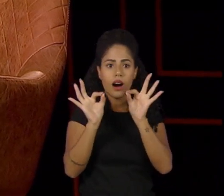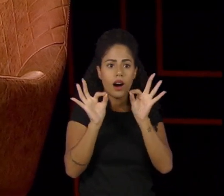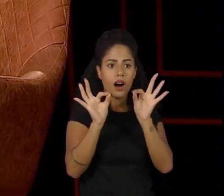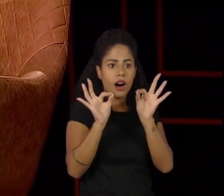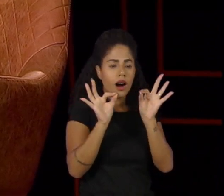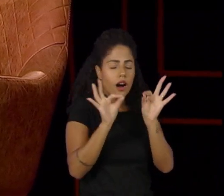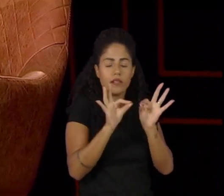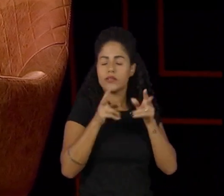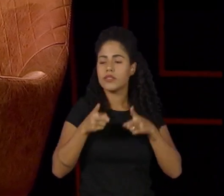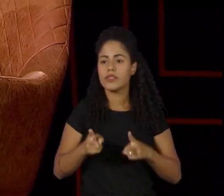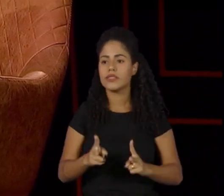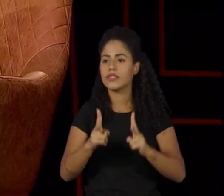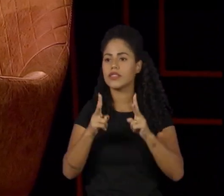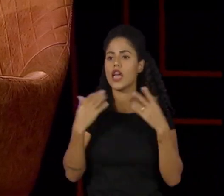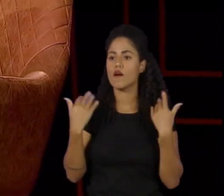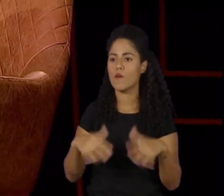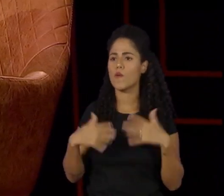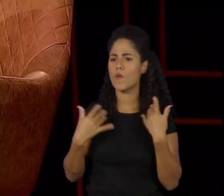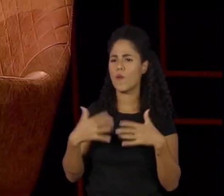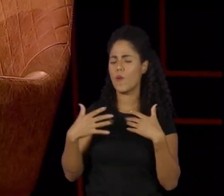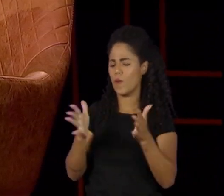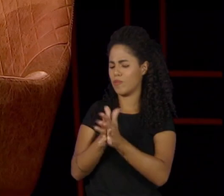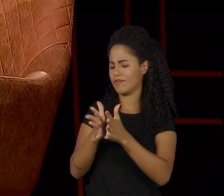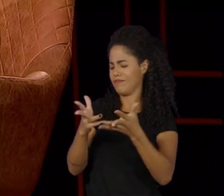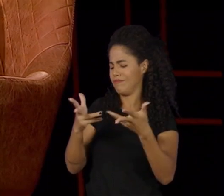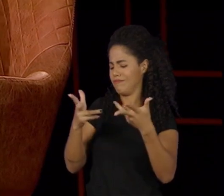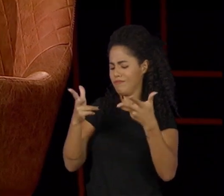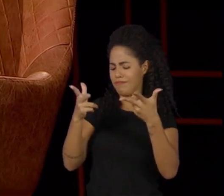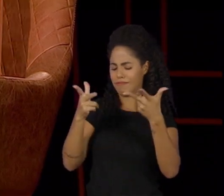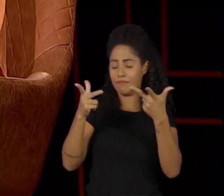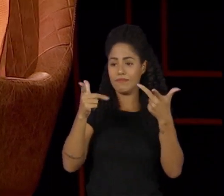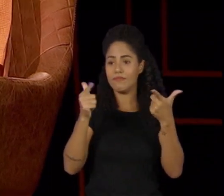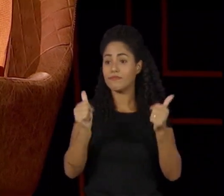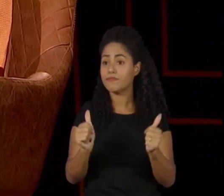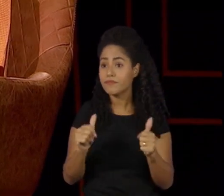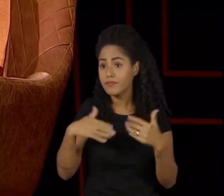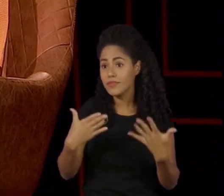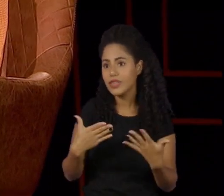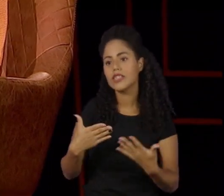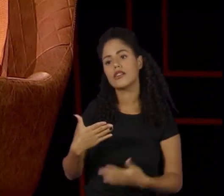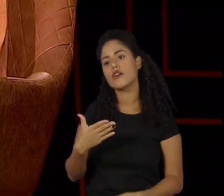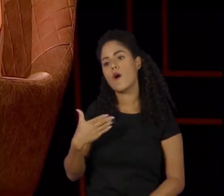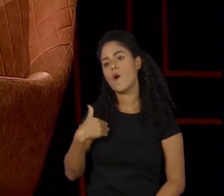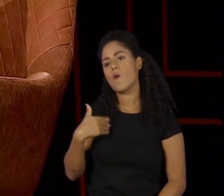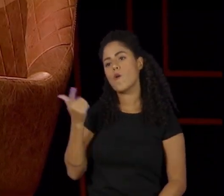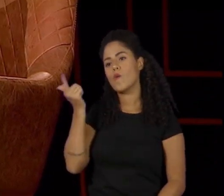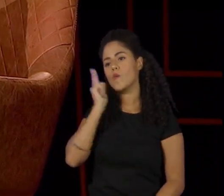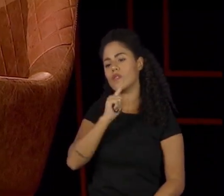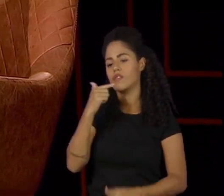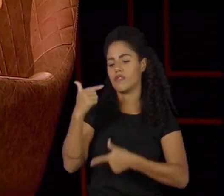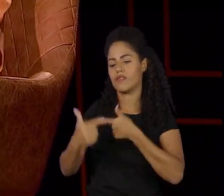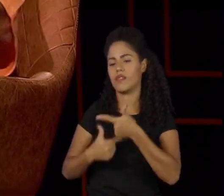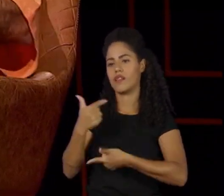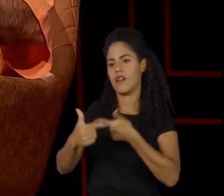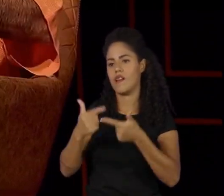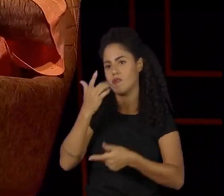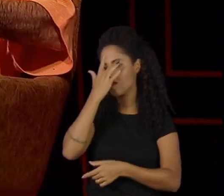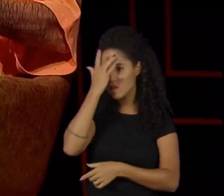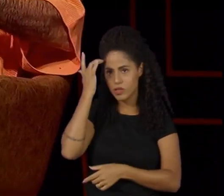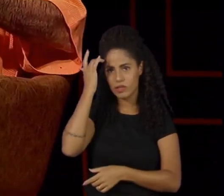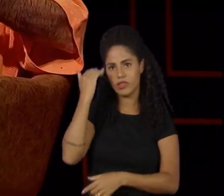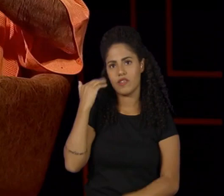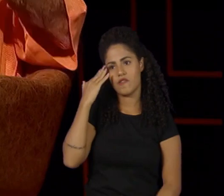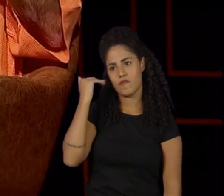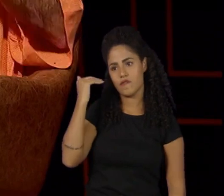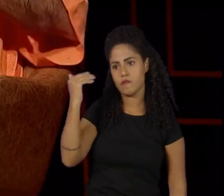vendo ele fazer, que era uma aula fantástica. Foi o que me salvou a barra, mais ou menos, que aí eu fui lá e fiz, eu me